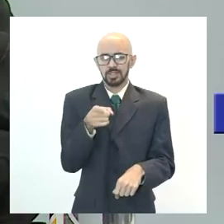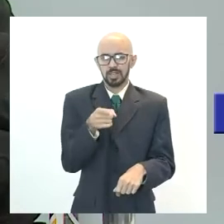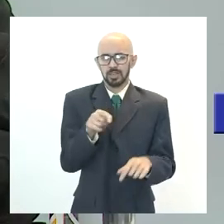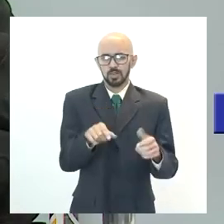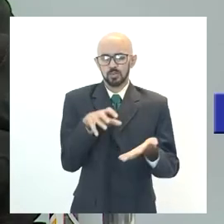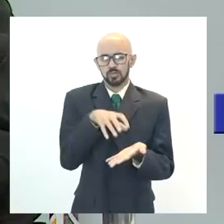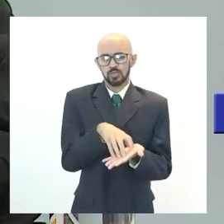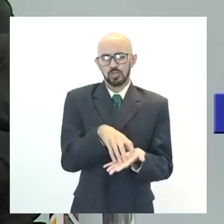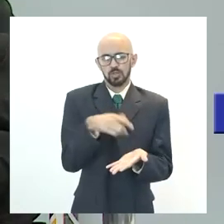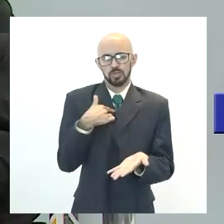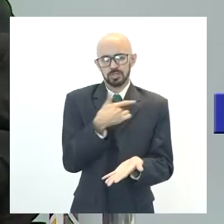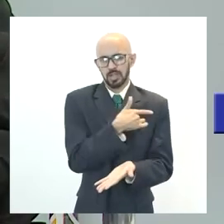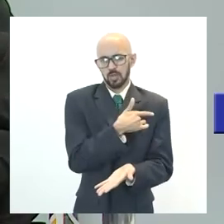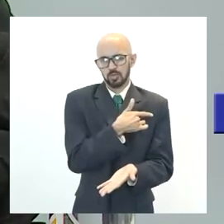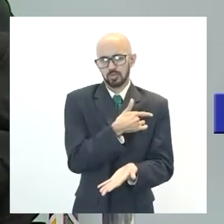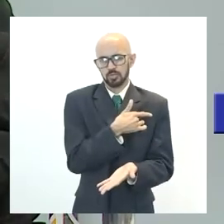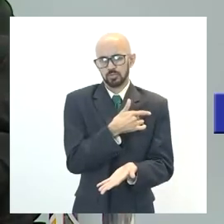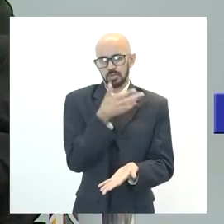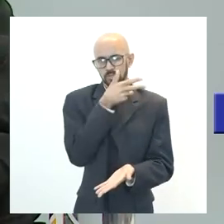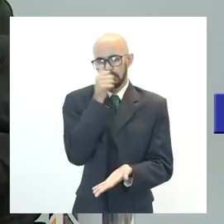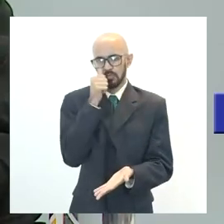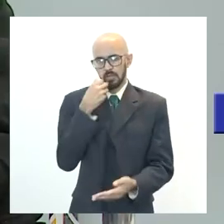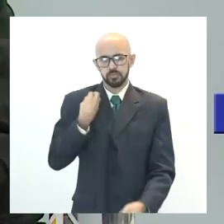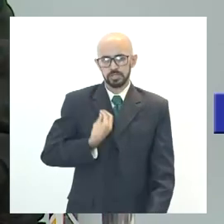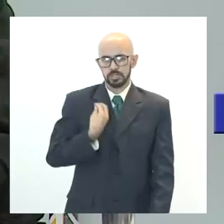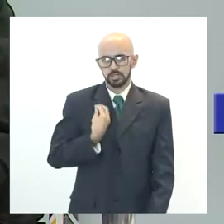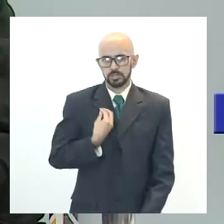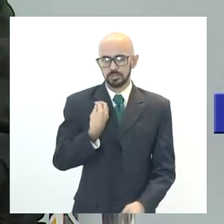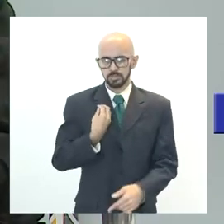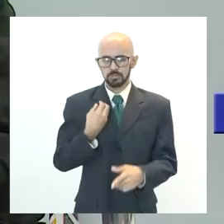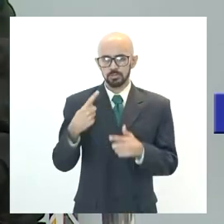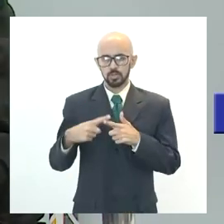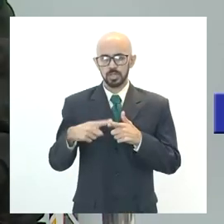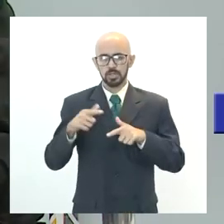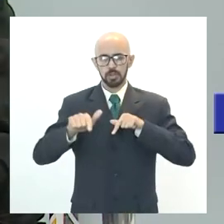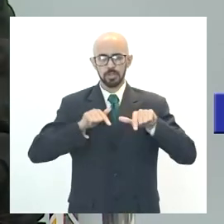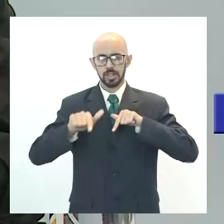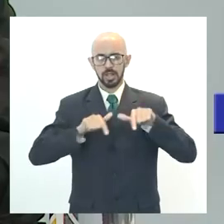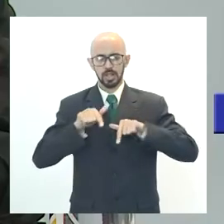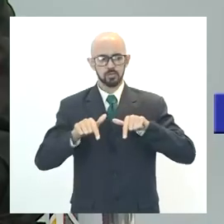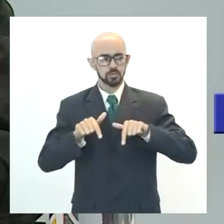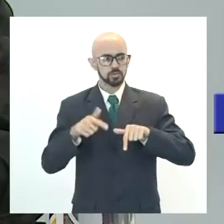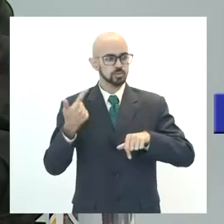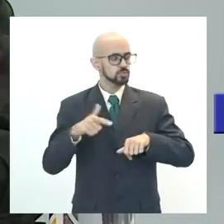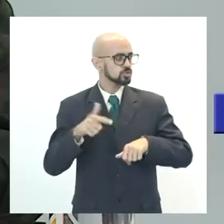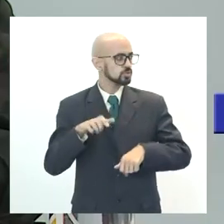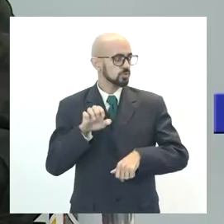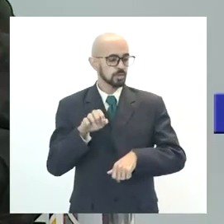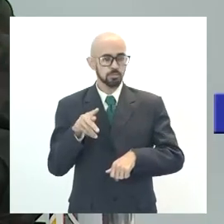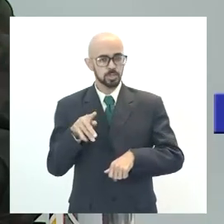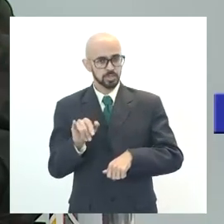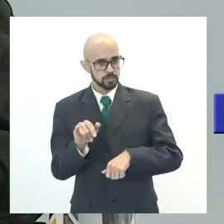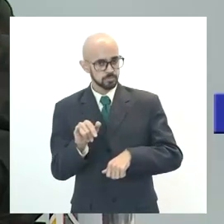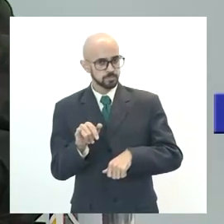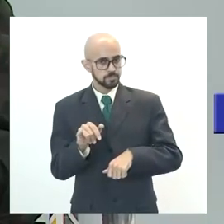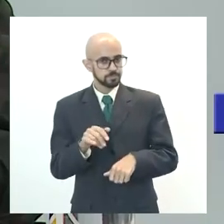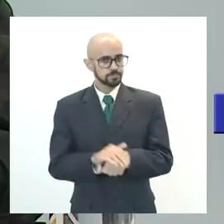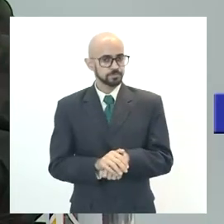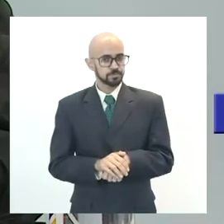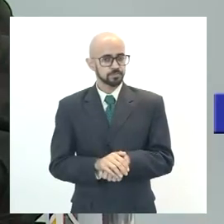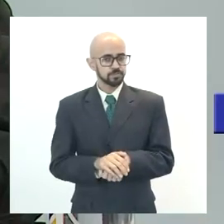saúde e para salvar vidas porque trabalhavam sem equipamentos proteção individual